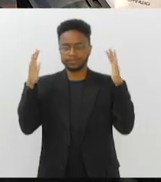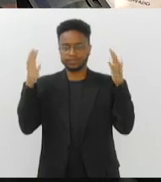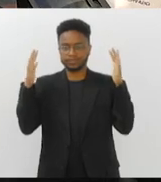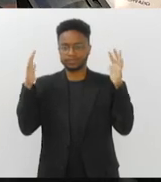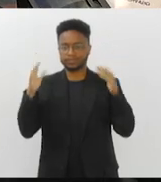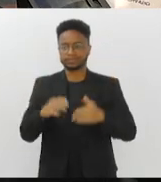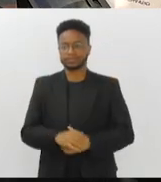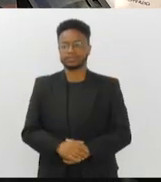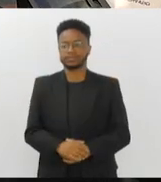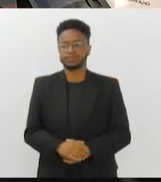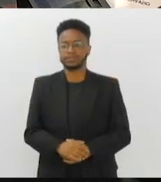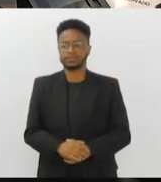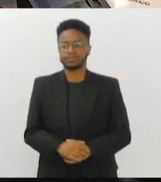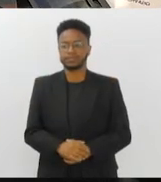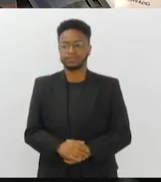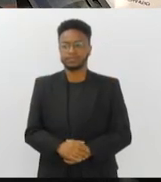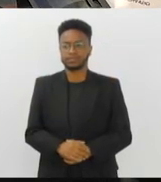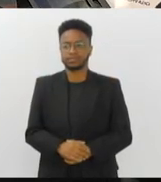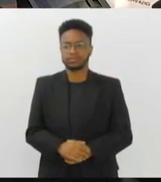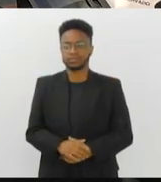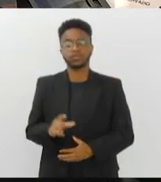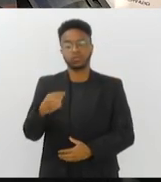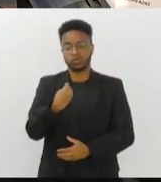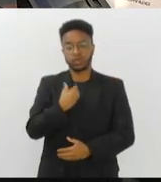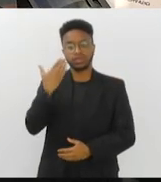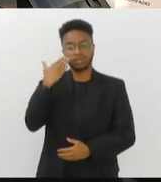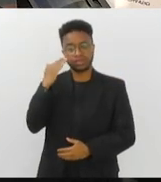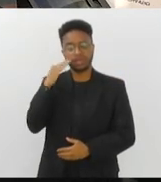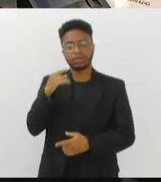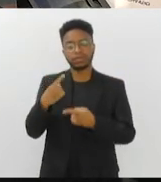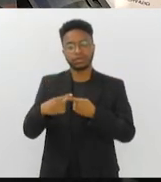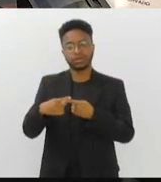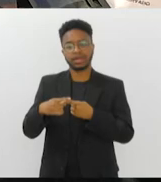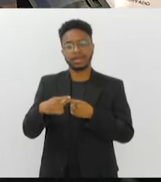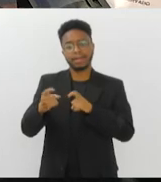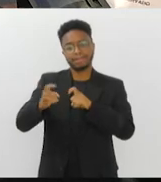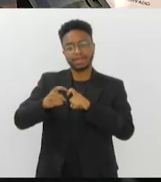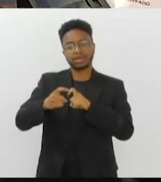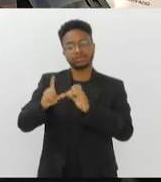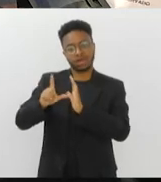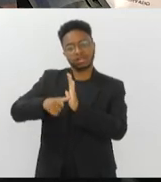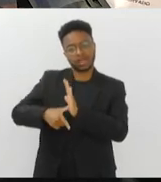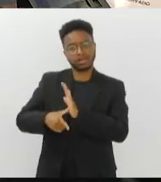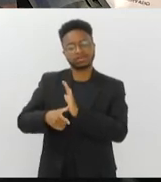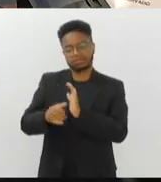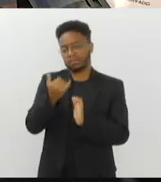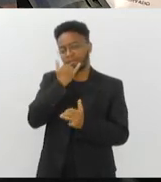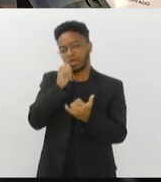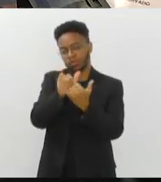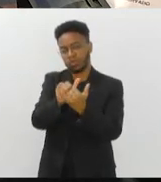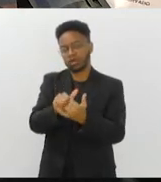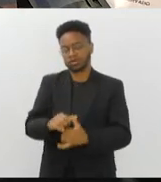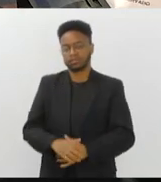A gente entende esses atrasos. Os médicos estão perdoados.